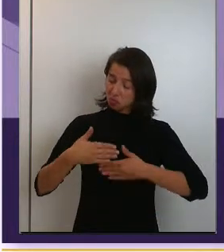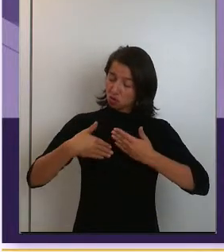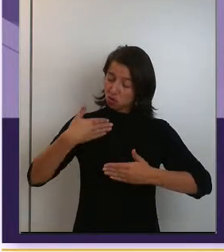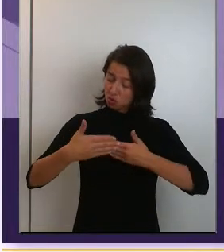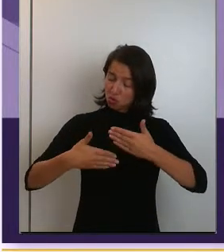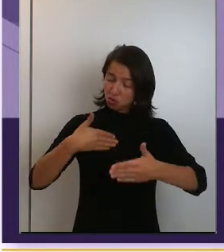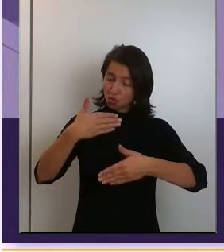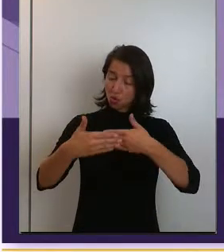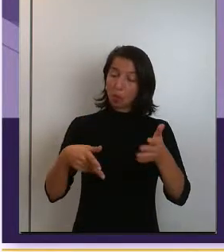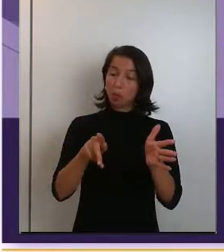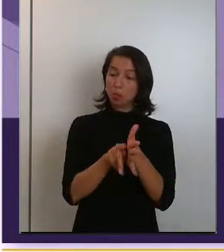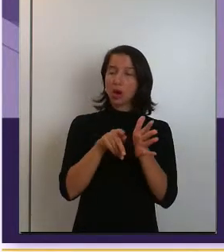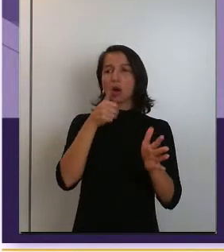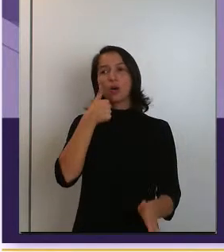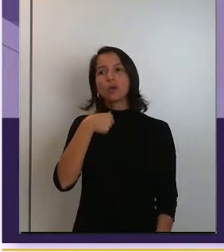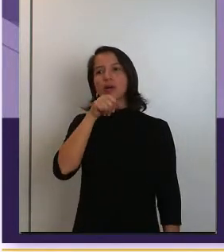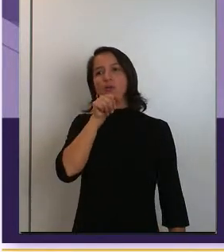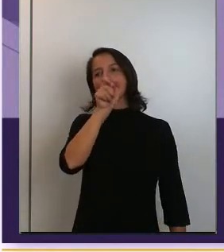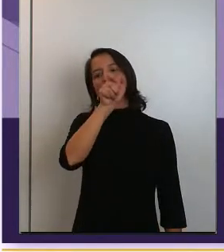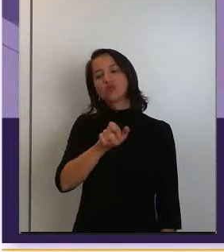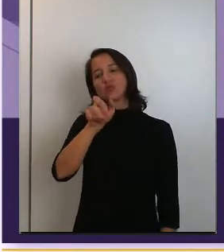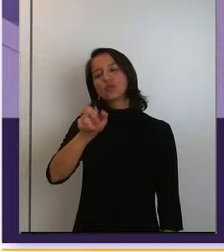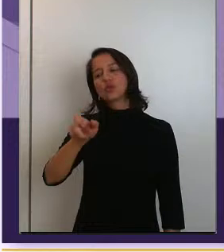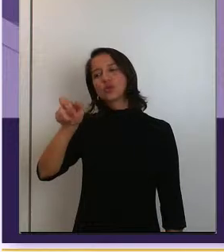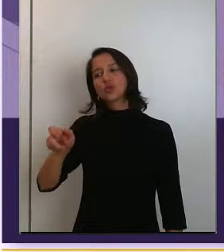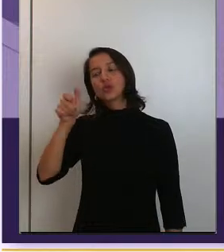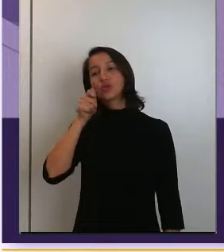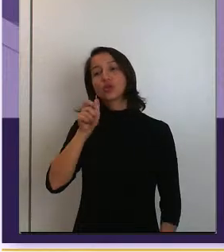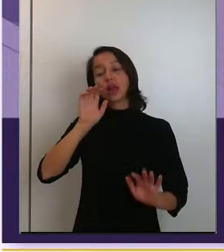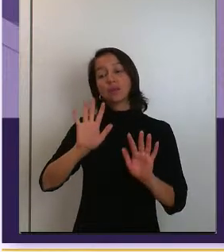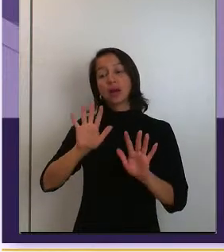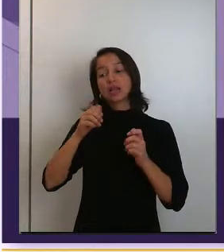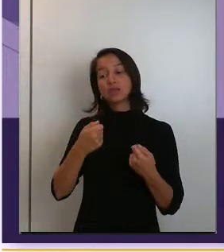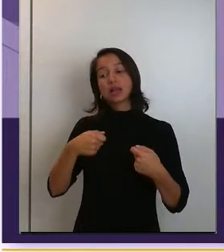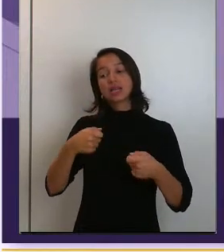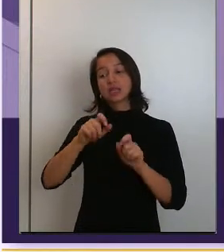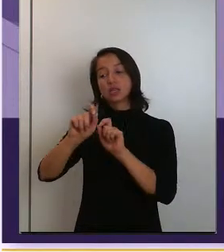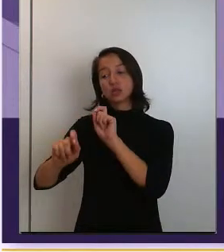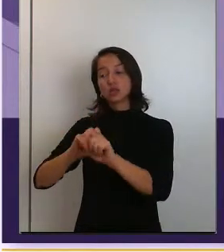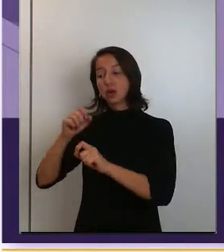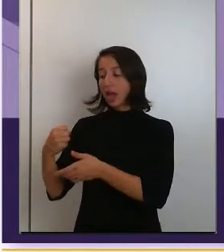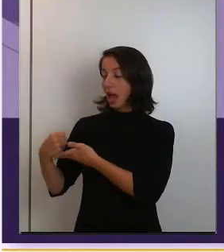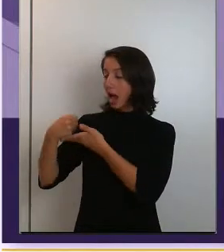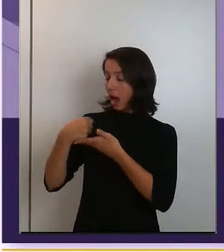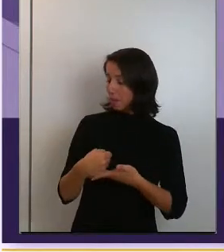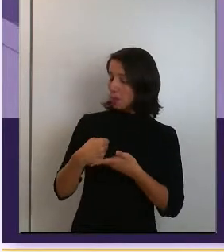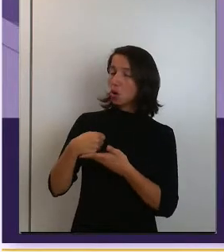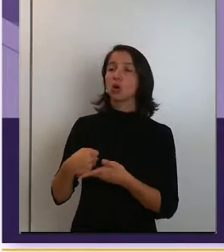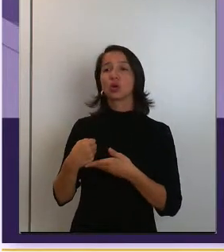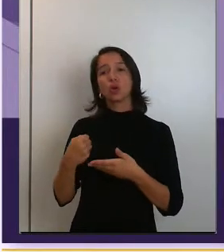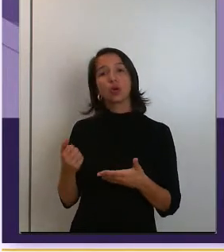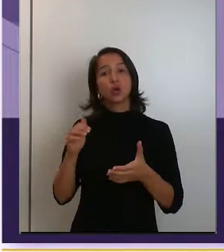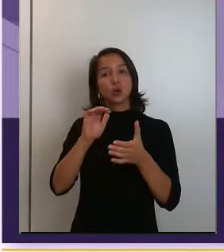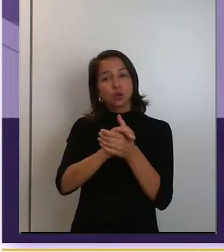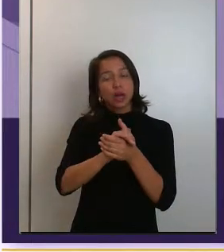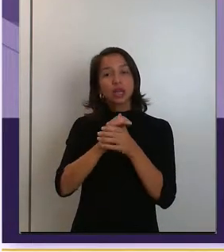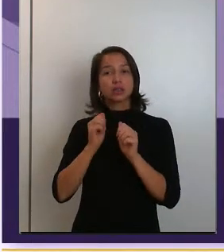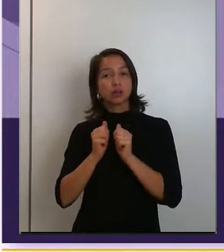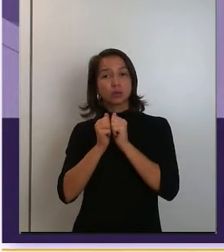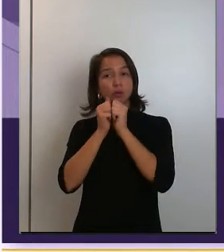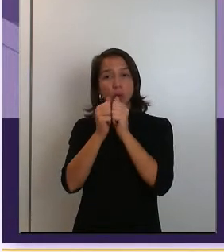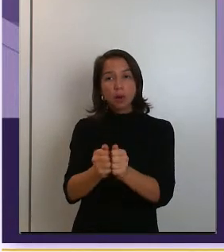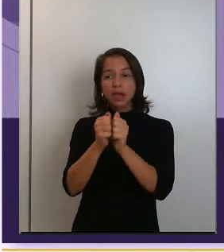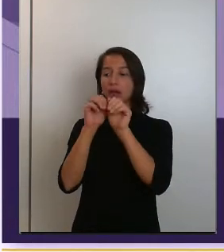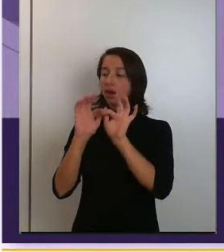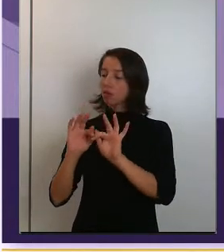aleitamento, ela depende de apoios. Apoio dos seus familiares, dos seus companheiros, apoio dos serviços de saúde,